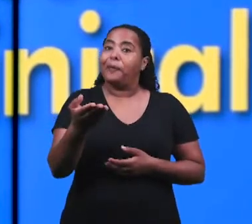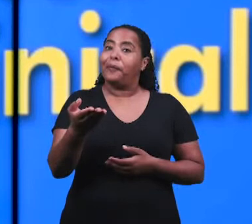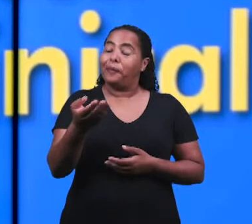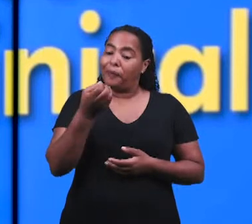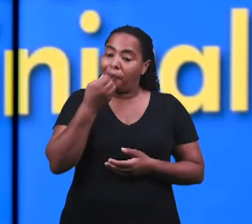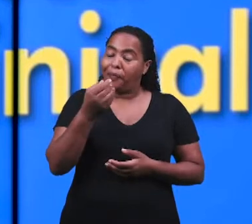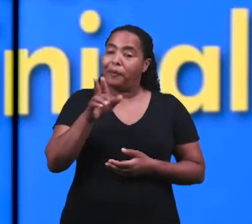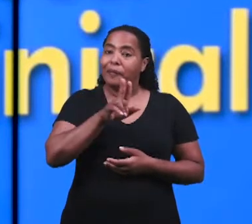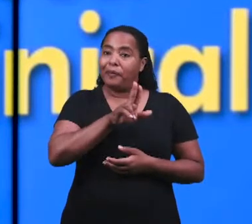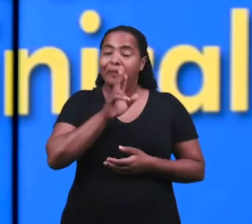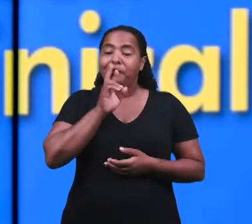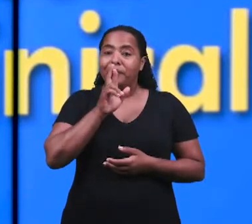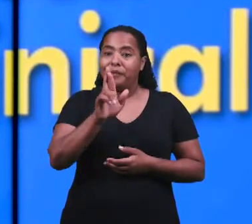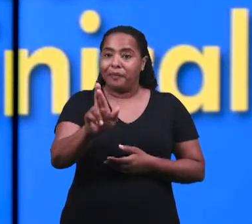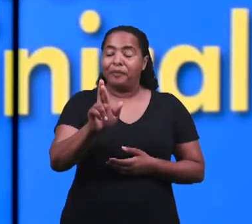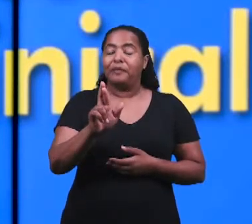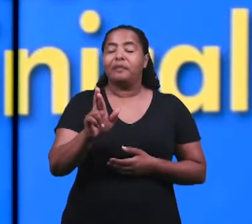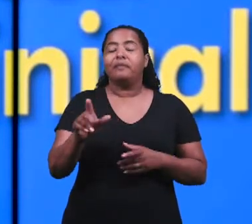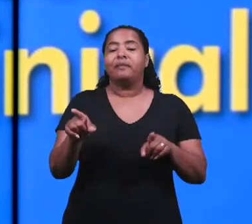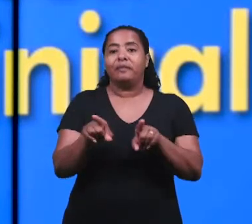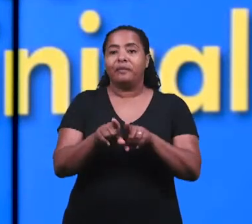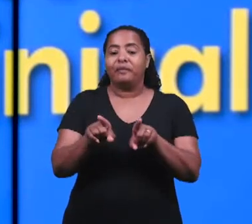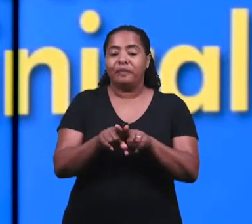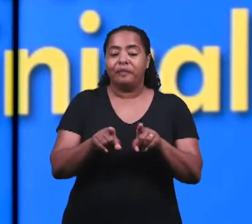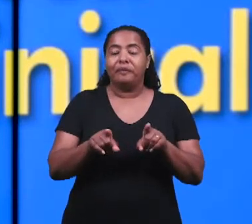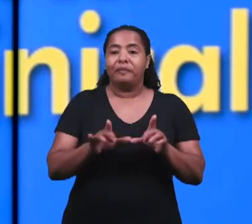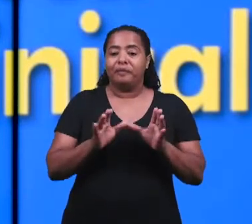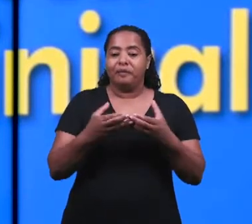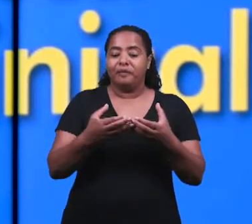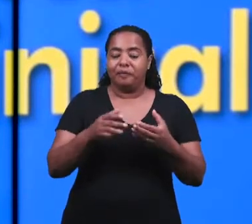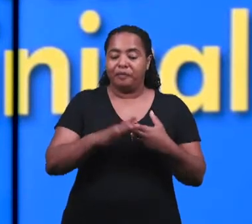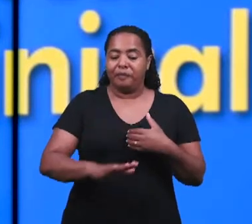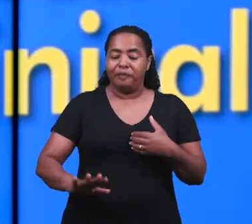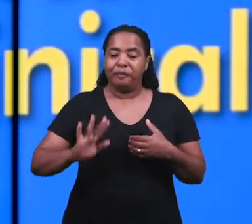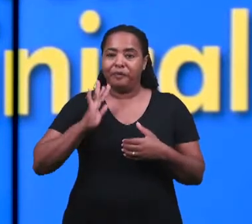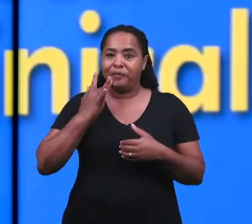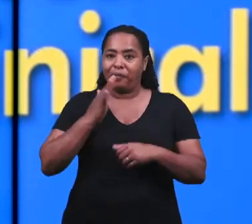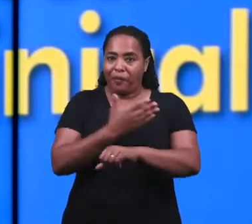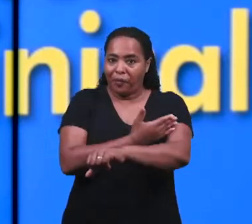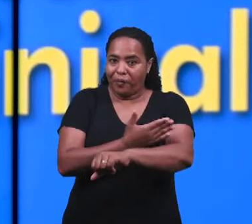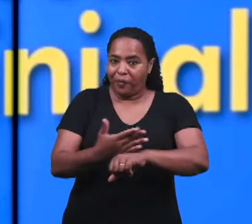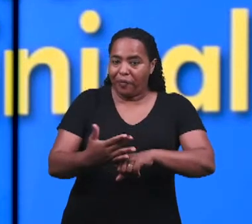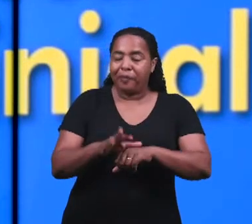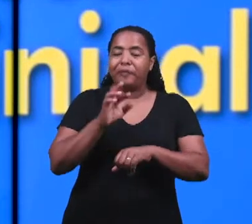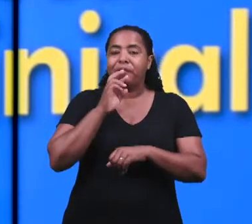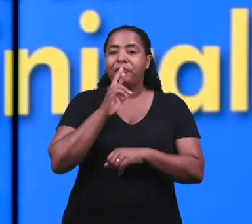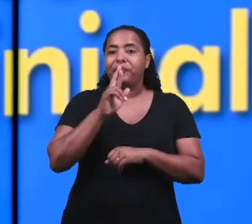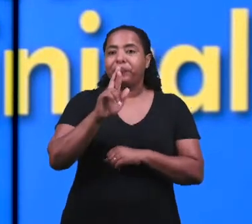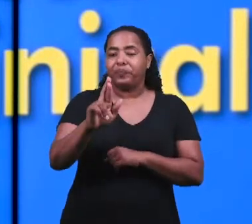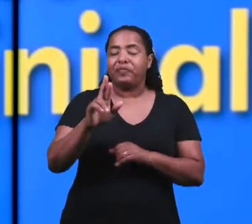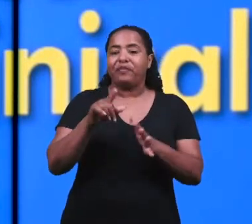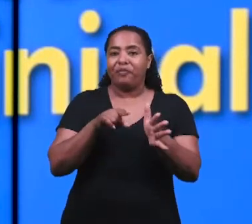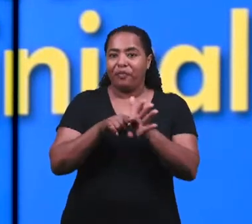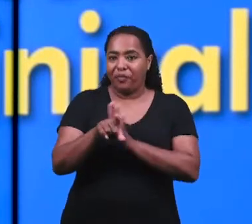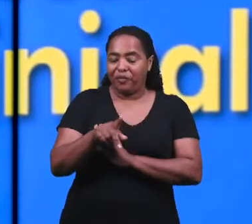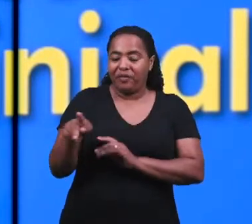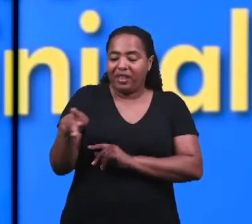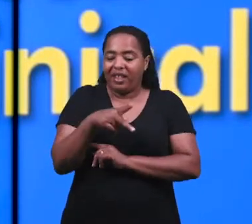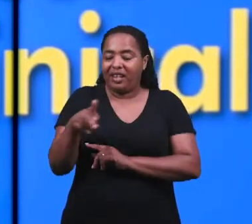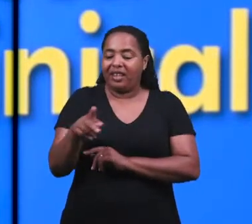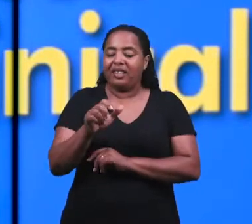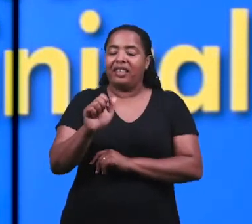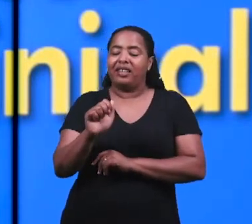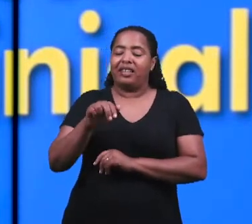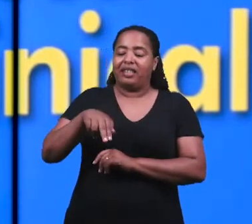ali as respostas dos nossos irmãos ali, as nossas crianças de Ouro Branco, respondendo a pergunta